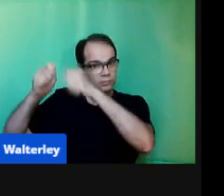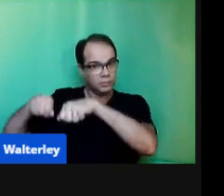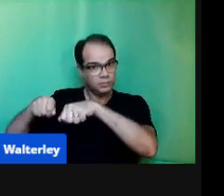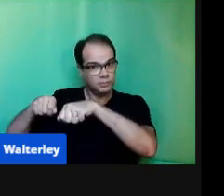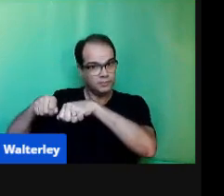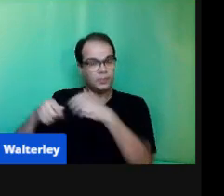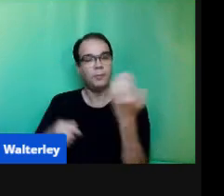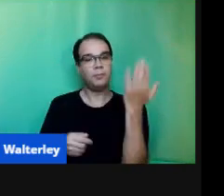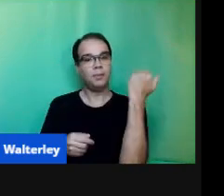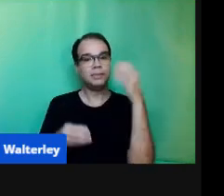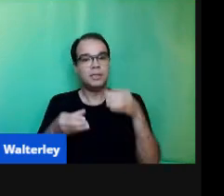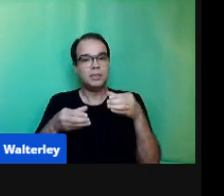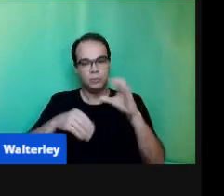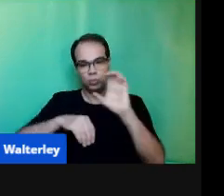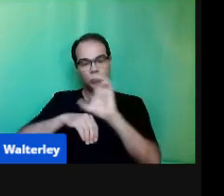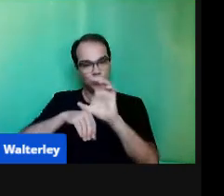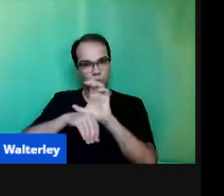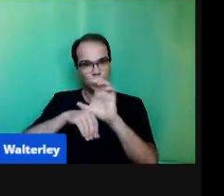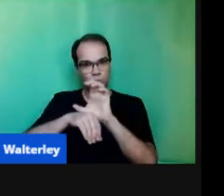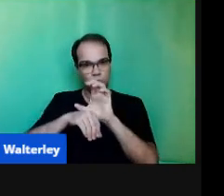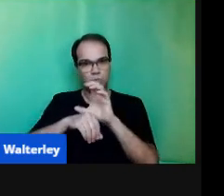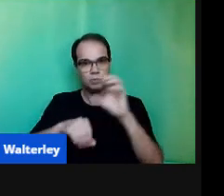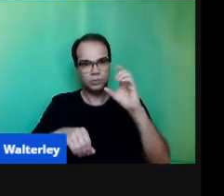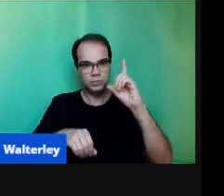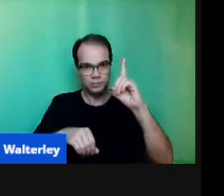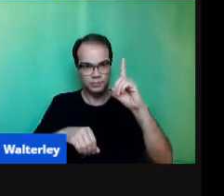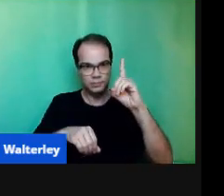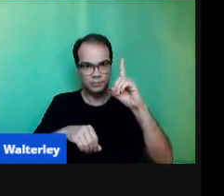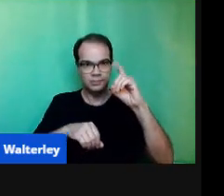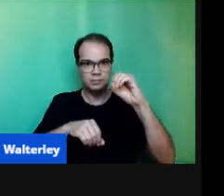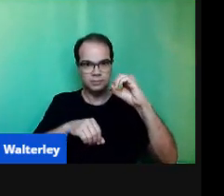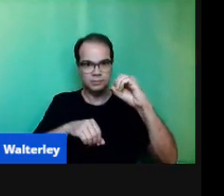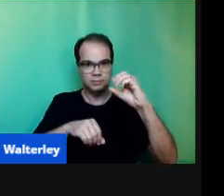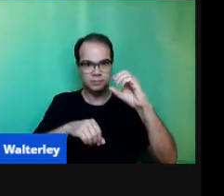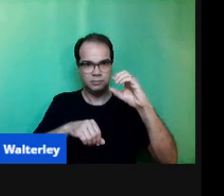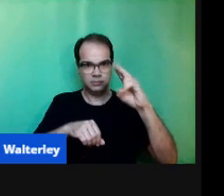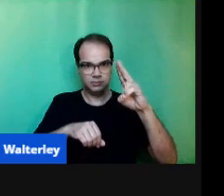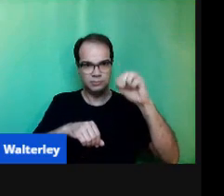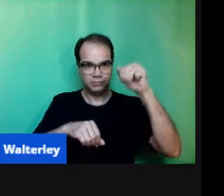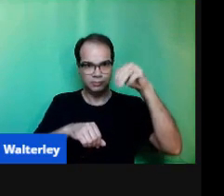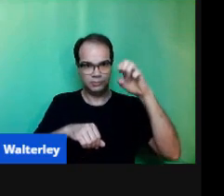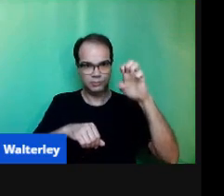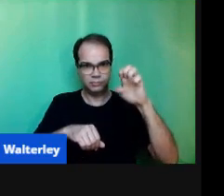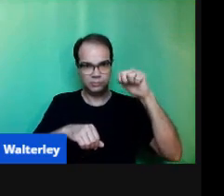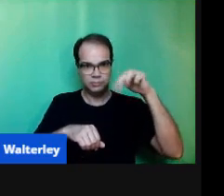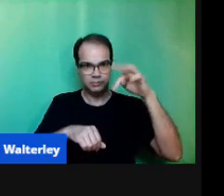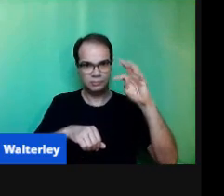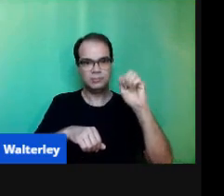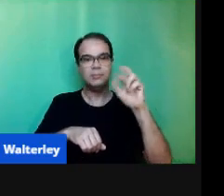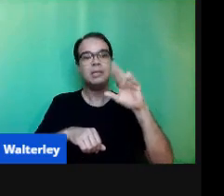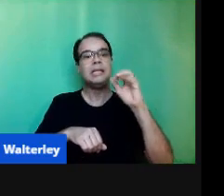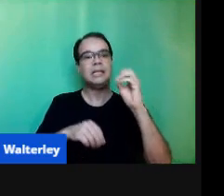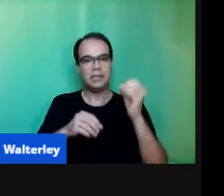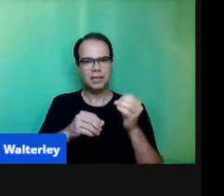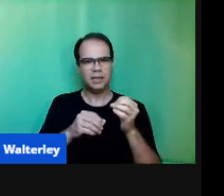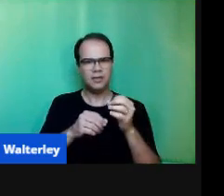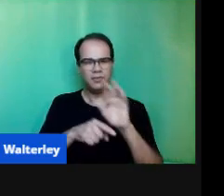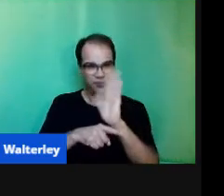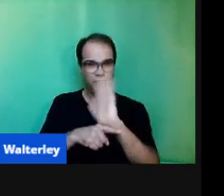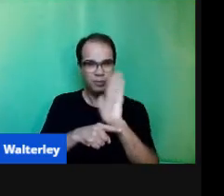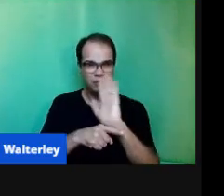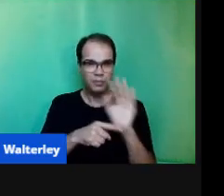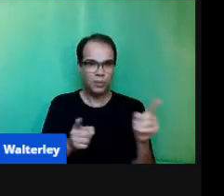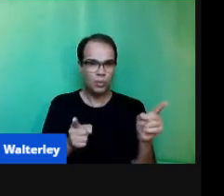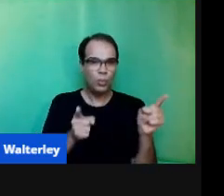dei, a gente teve a oportunidade de trabalhar com vários professores, desde professor de ensino fundamental até